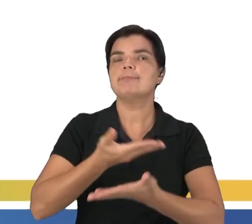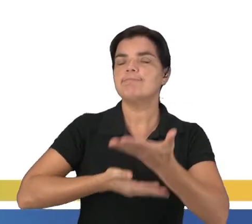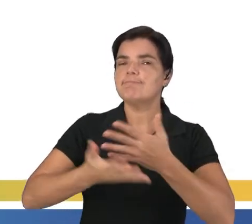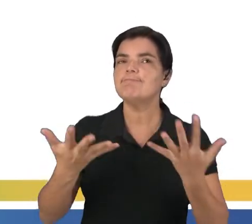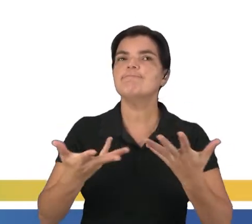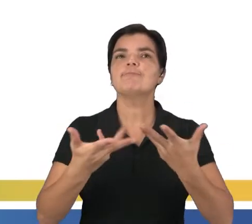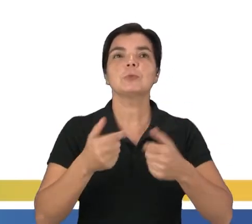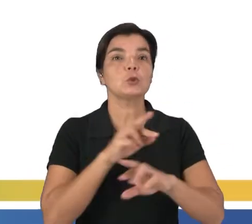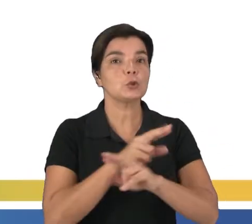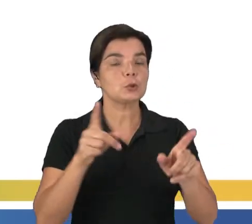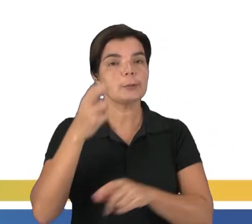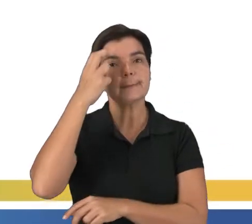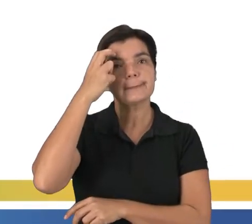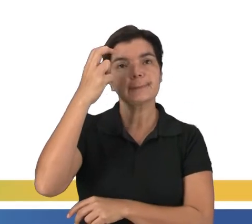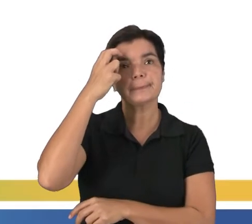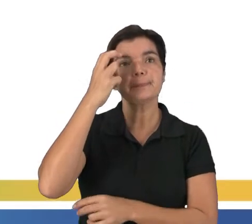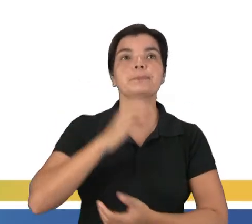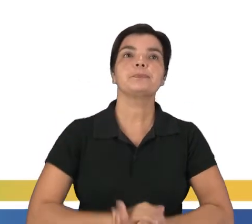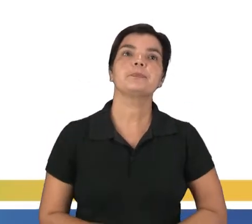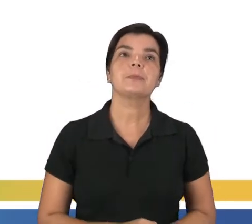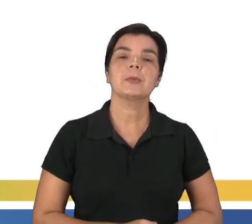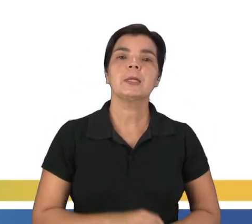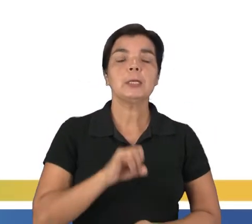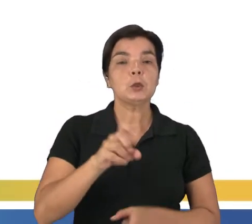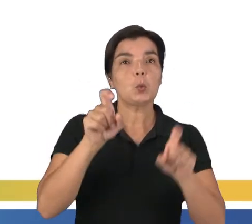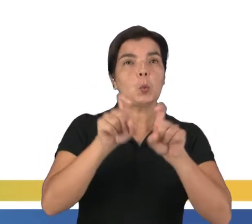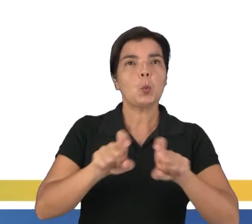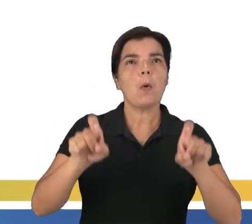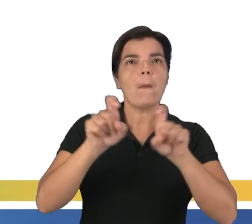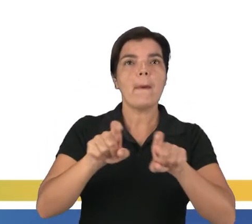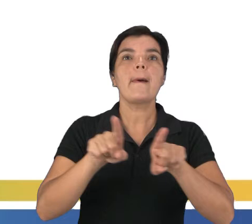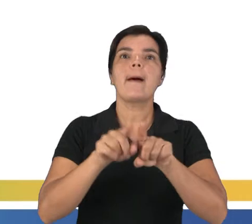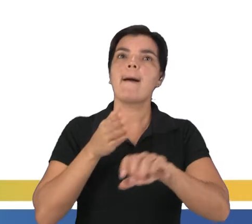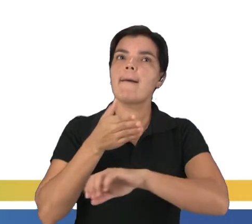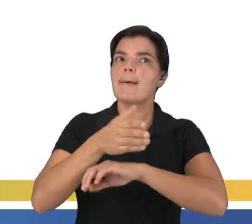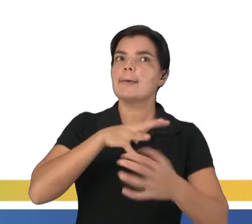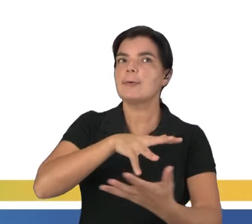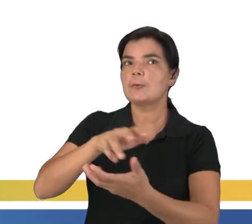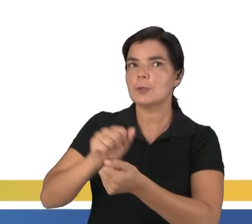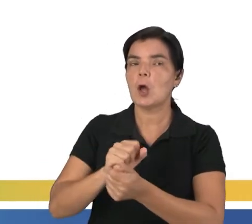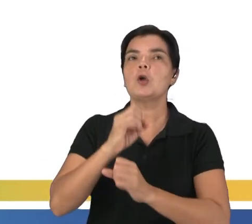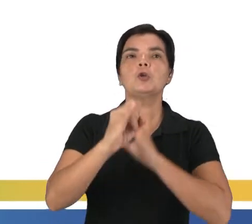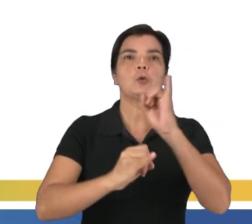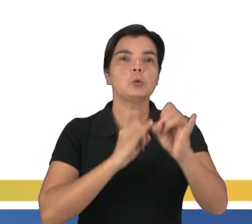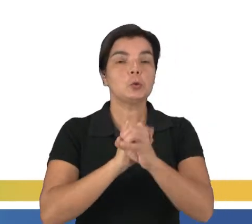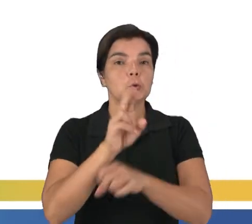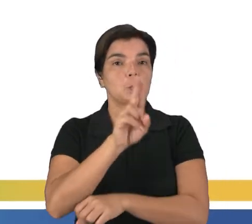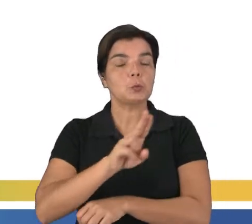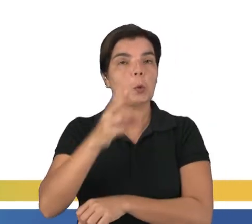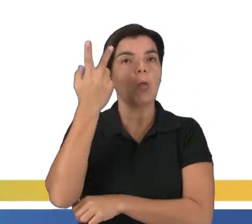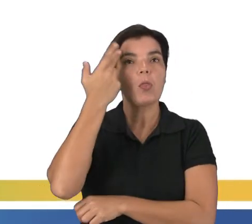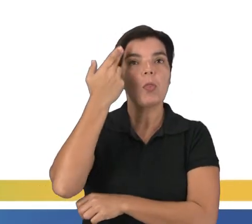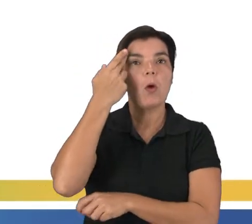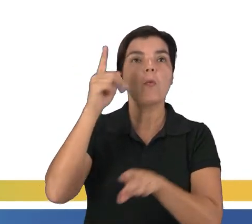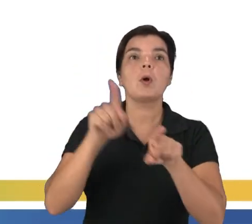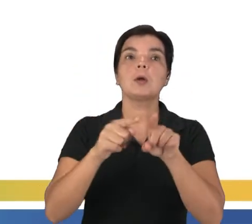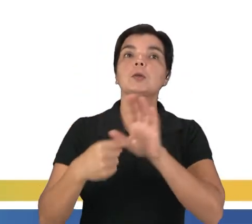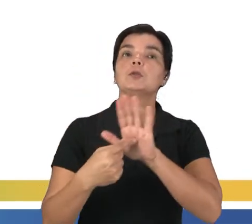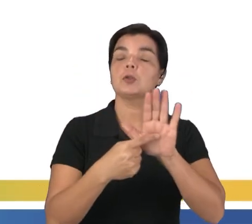muitas habilidades de diferentes inteligências. Se o computador permitiu a entrada no mundo digital de usuários